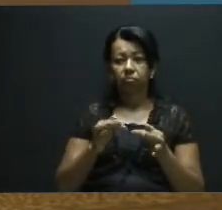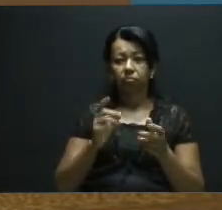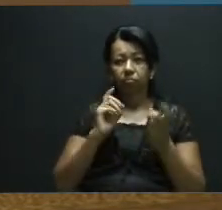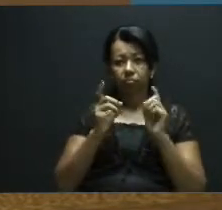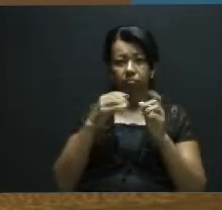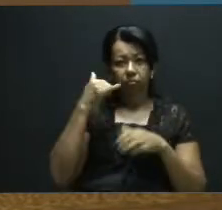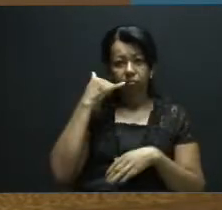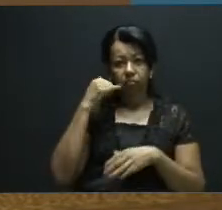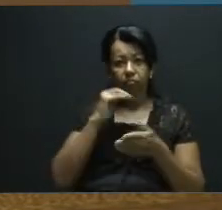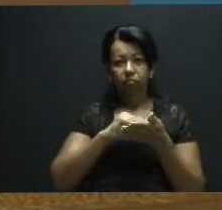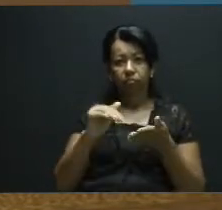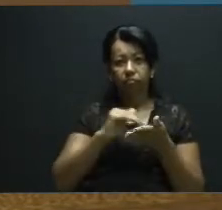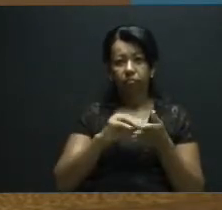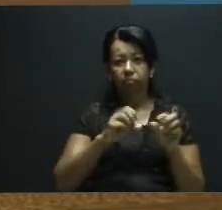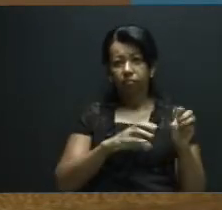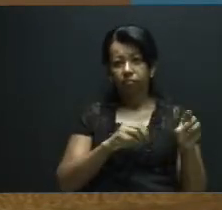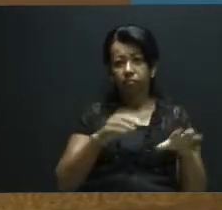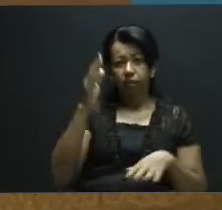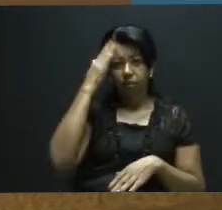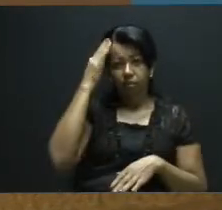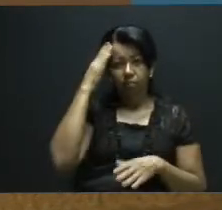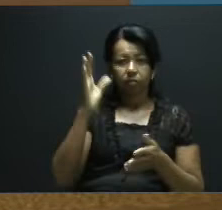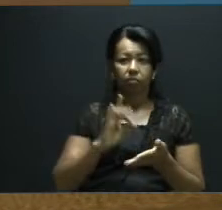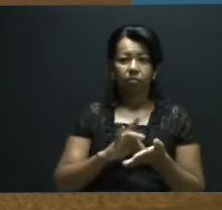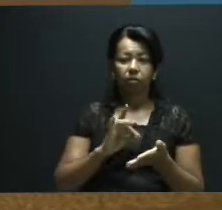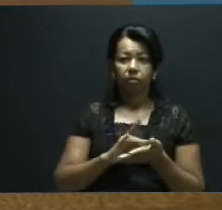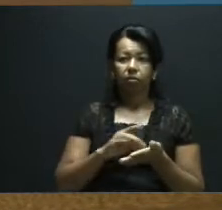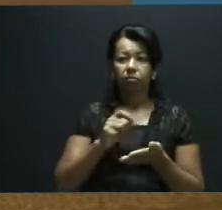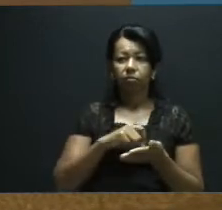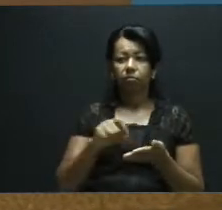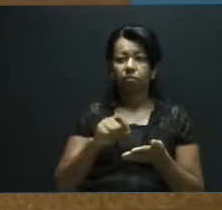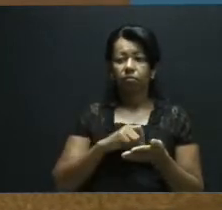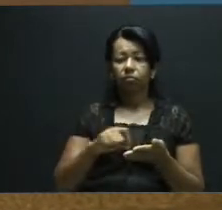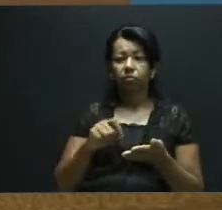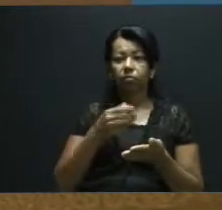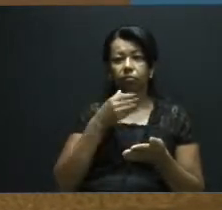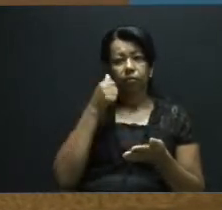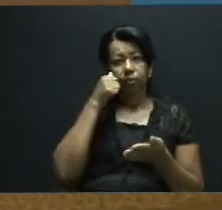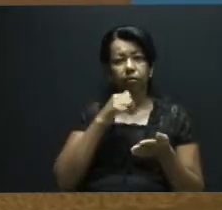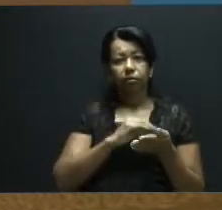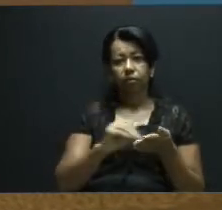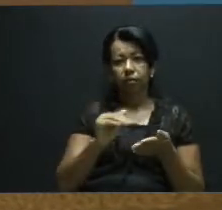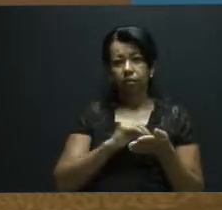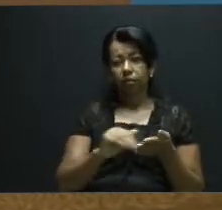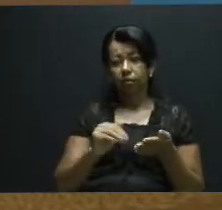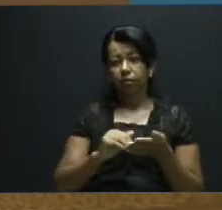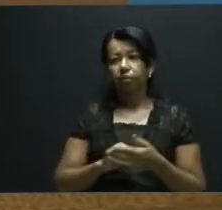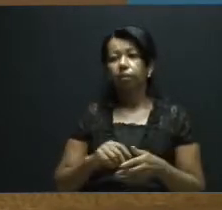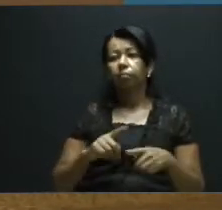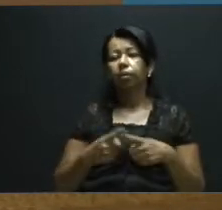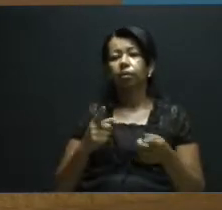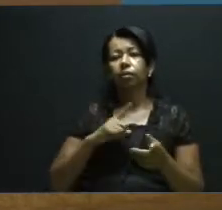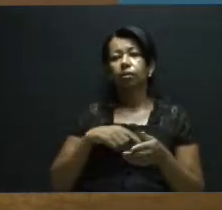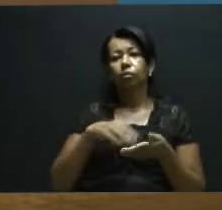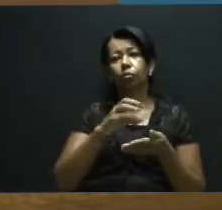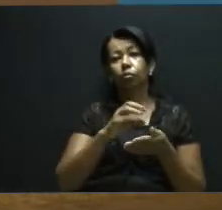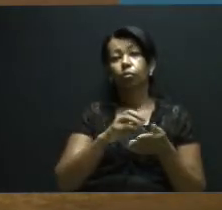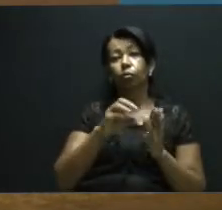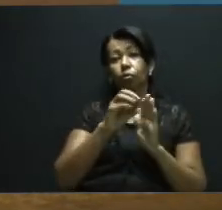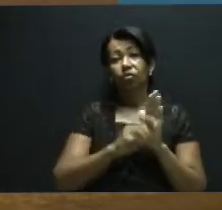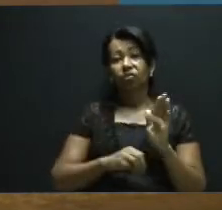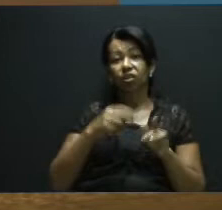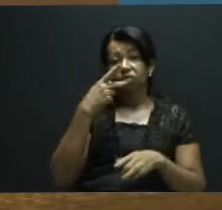educação para saber de fato tac assinado no ato da assinatura da secretária mas tem um ofício aqui falando o seguinte